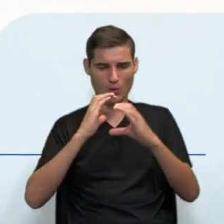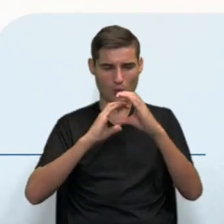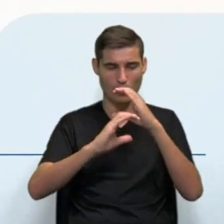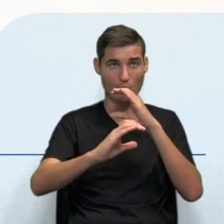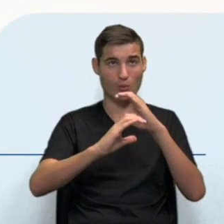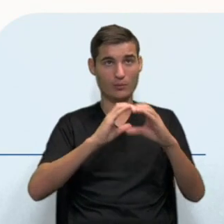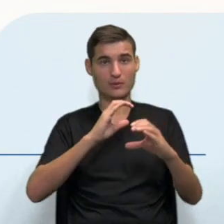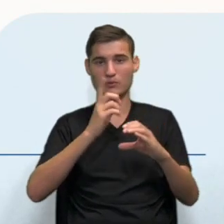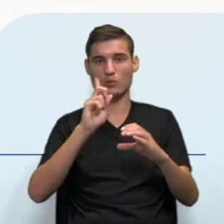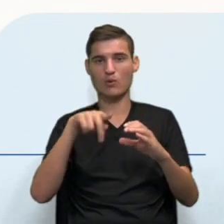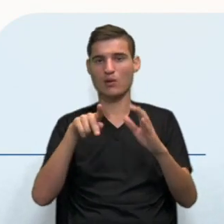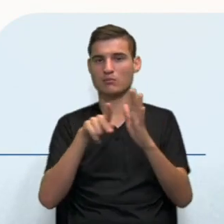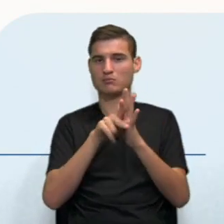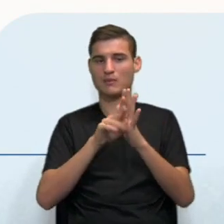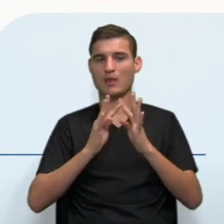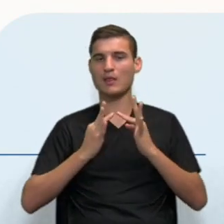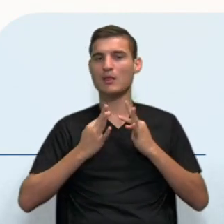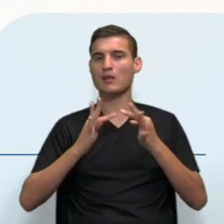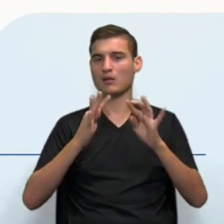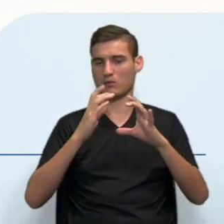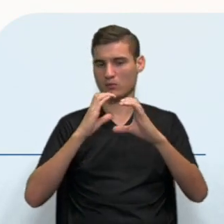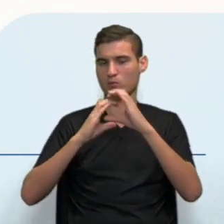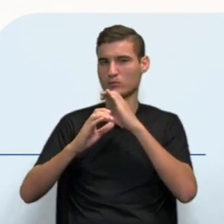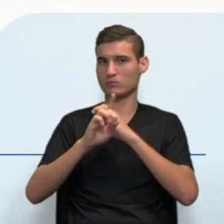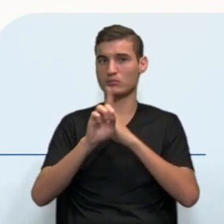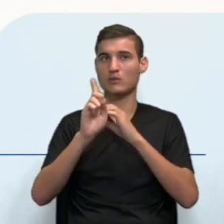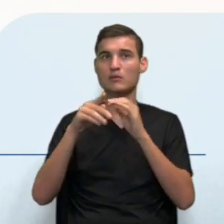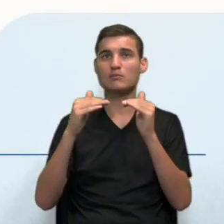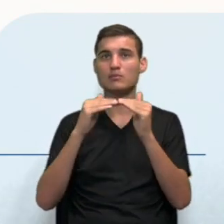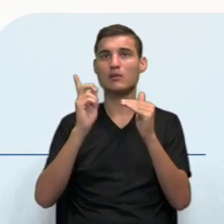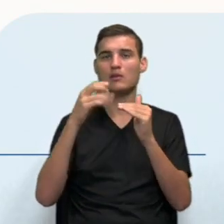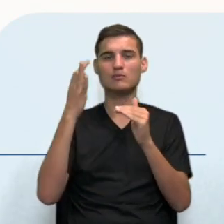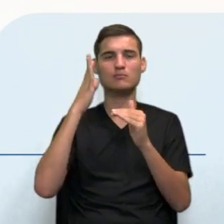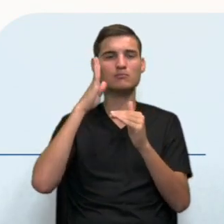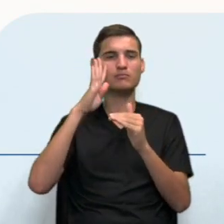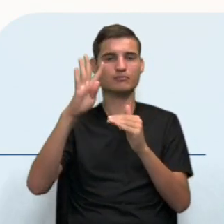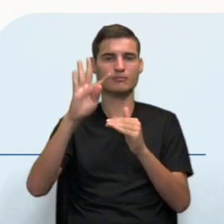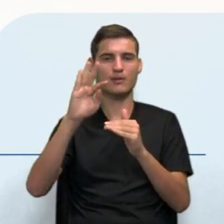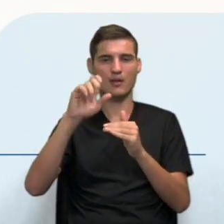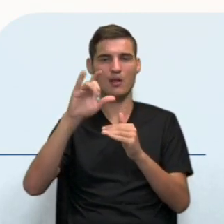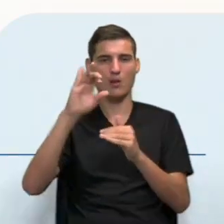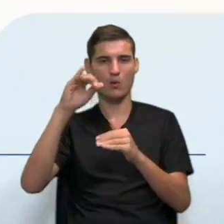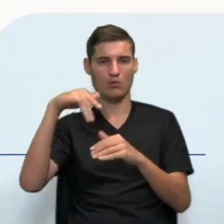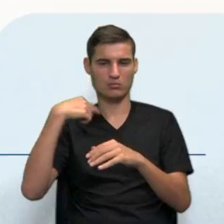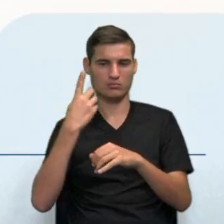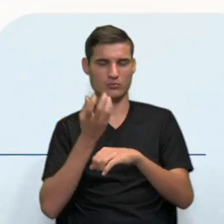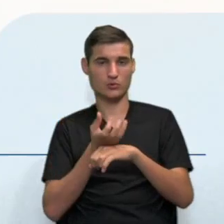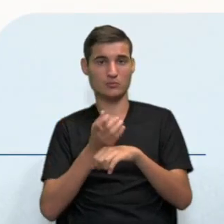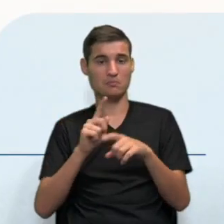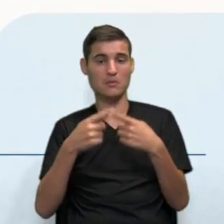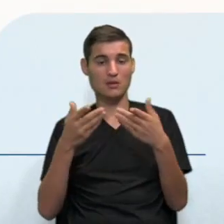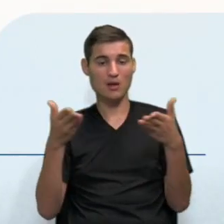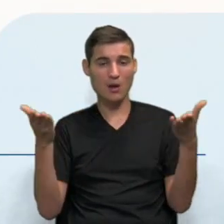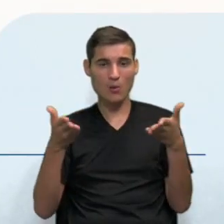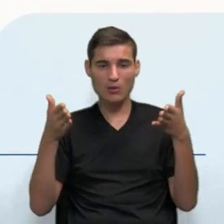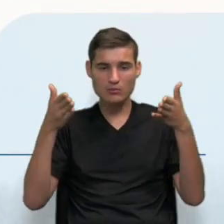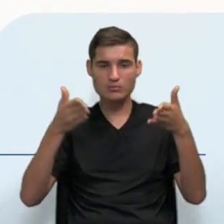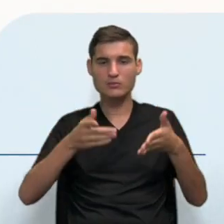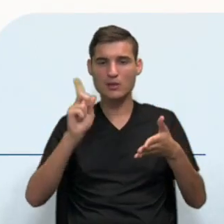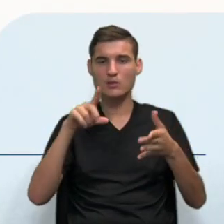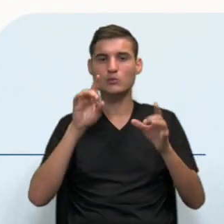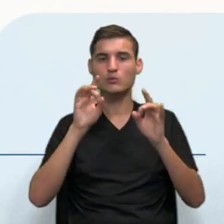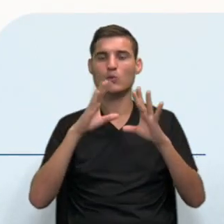falando de telecomunicação. A nossa matéria chama princípios de telecom, mas aqui eu estou falando